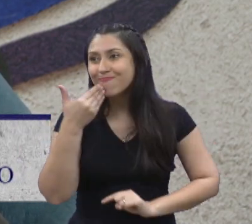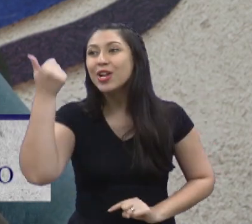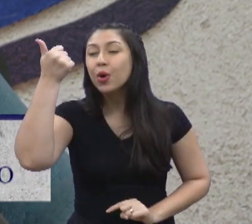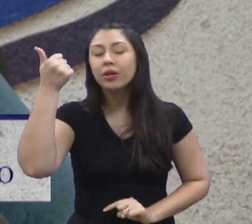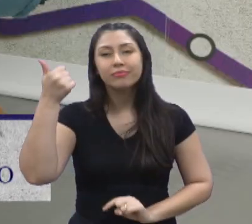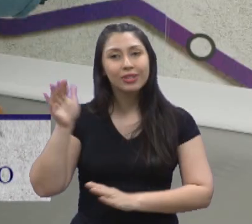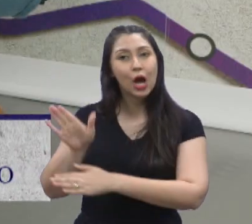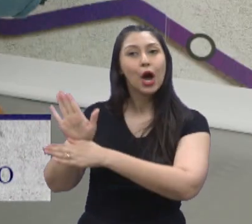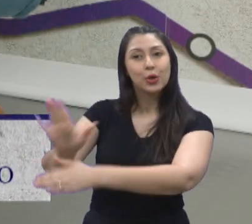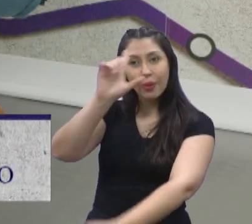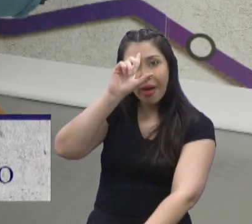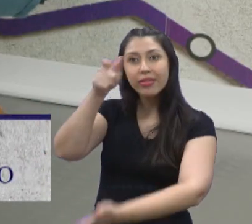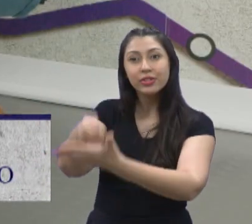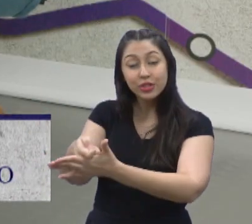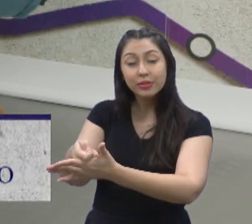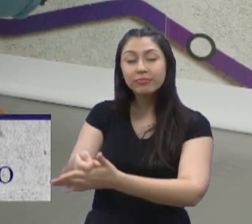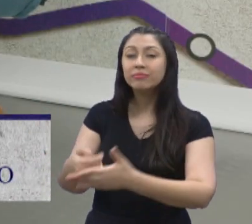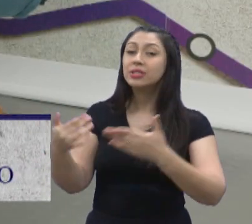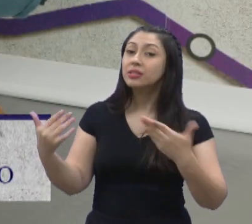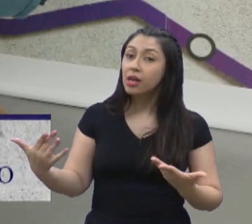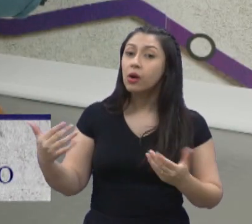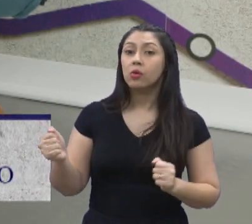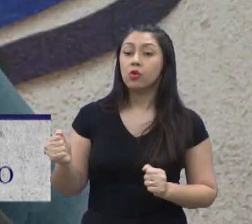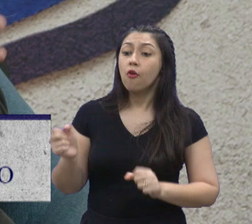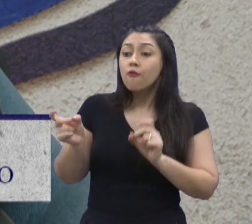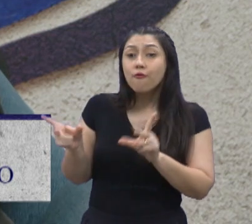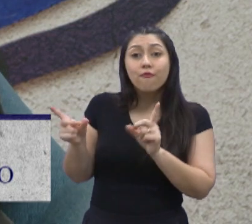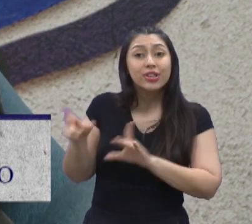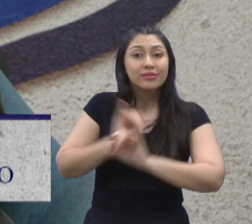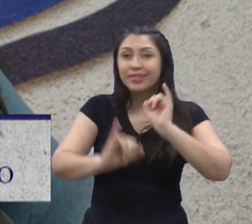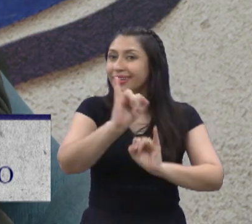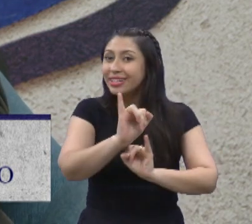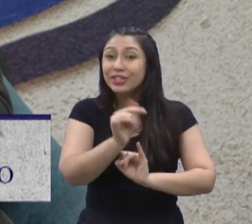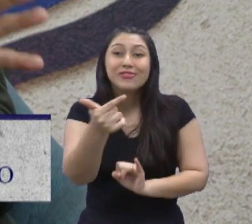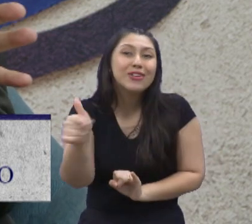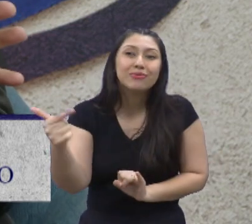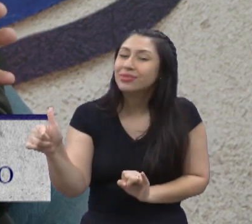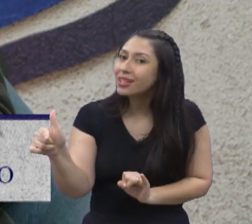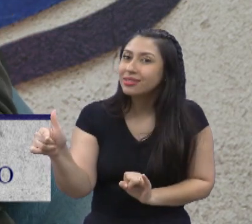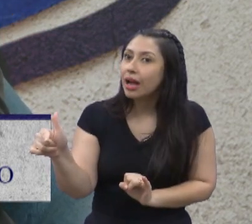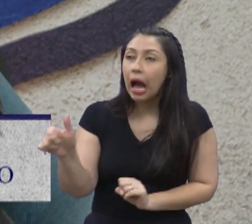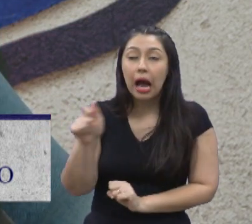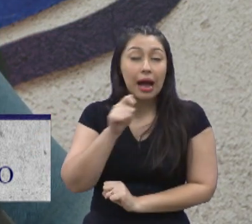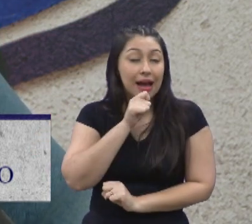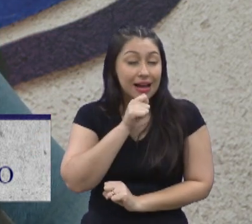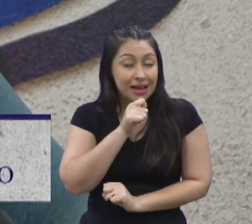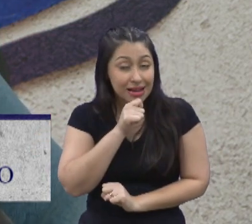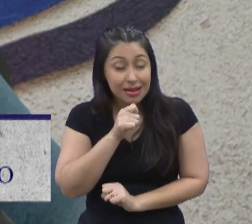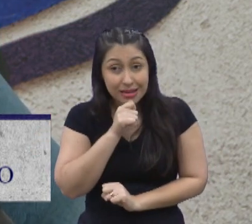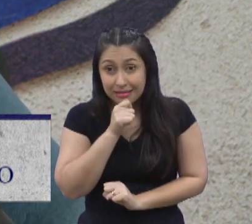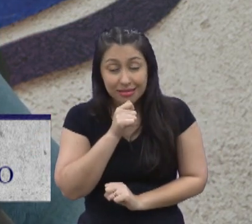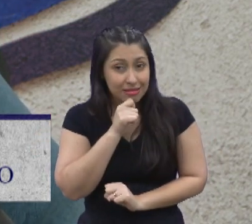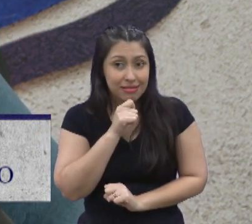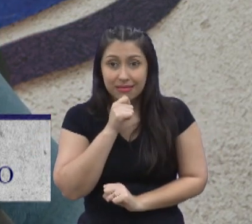decisão. Certo? Então aí você me falou das vendas online. As vendas online não tem isso, né? Por enquanto, embora eu tenha visto uma coisa que